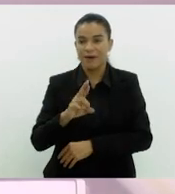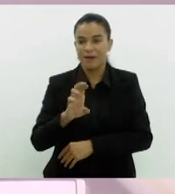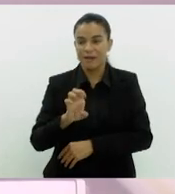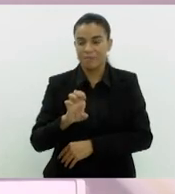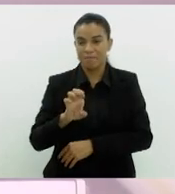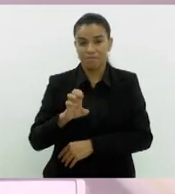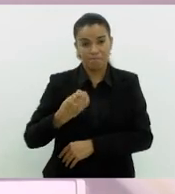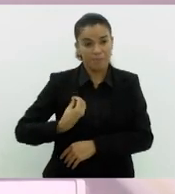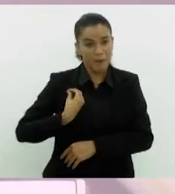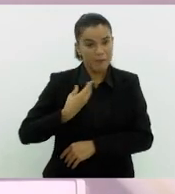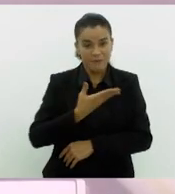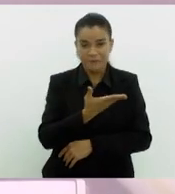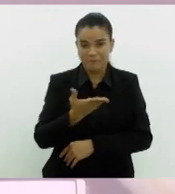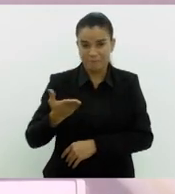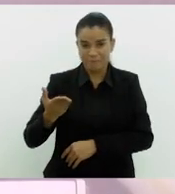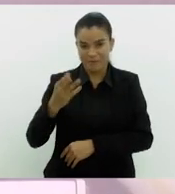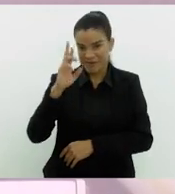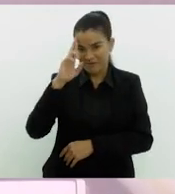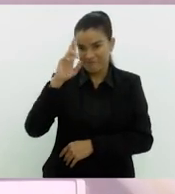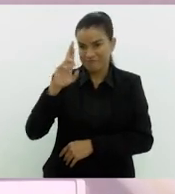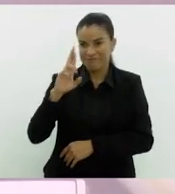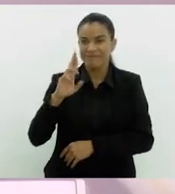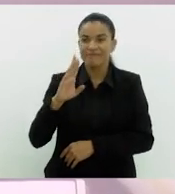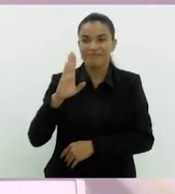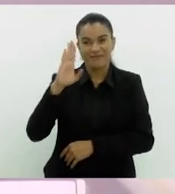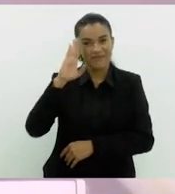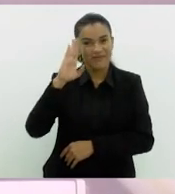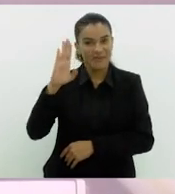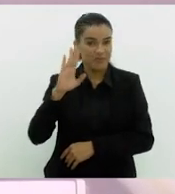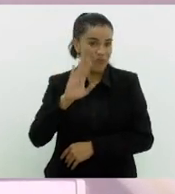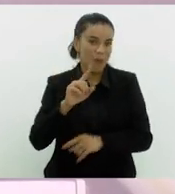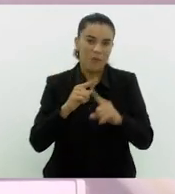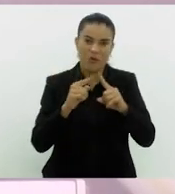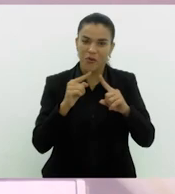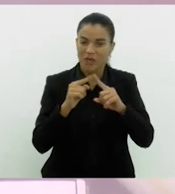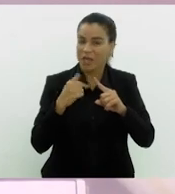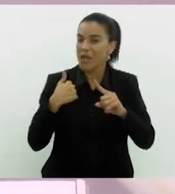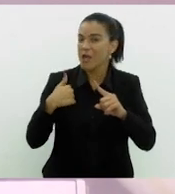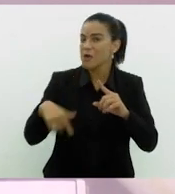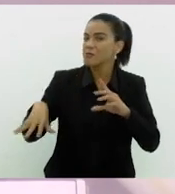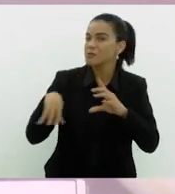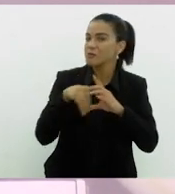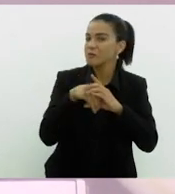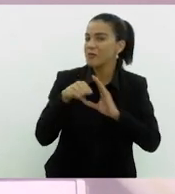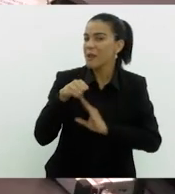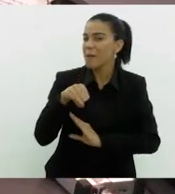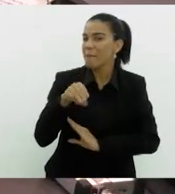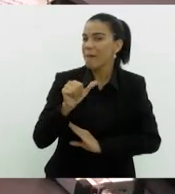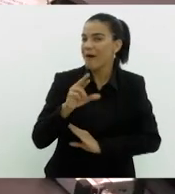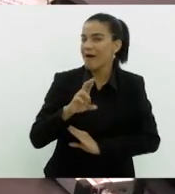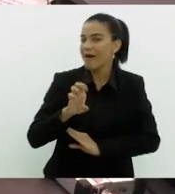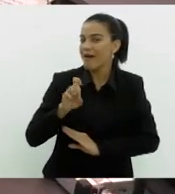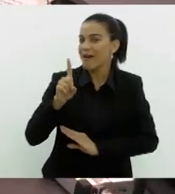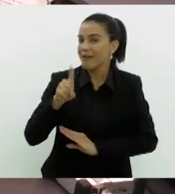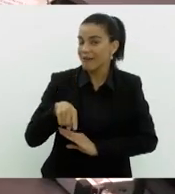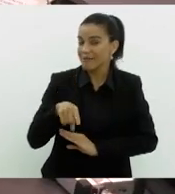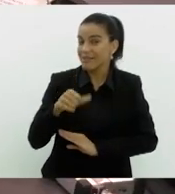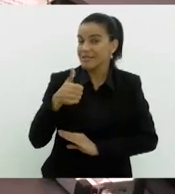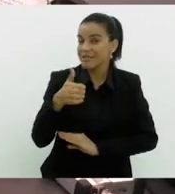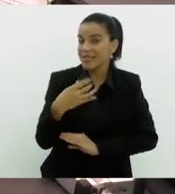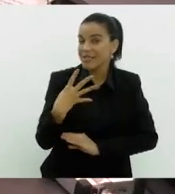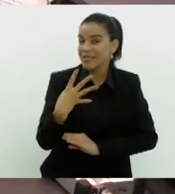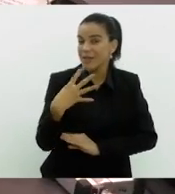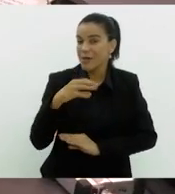fundamental. Não é porque eu sou da Maré, não, tá? Não é por isso. A Maré tem 140